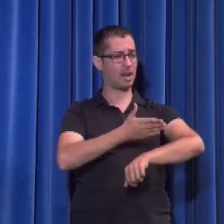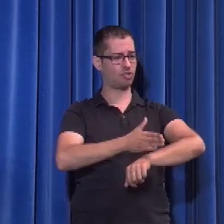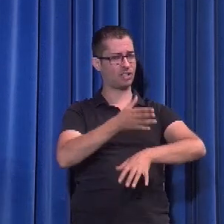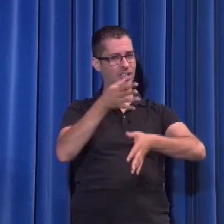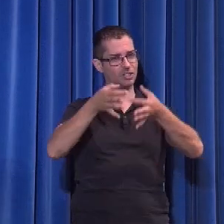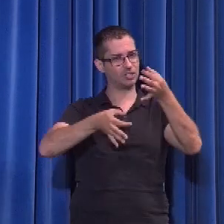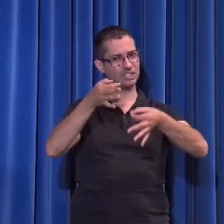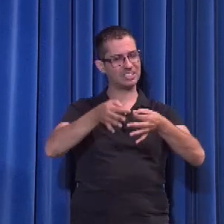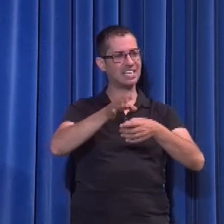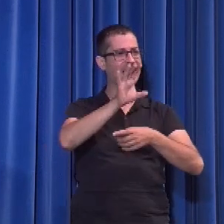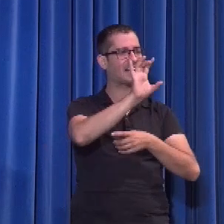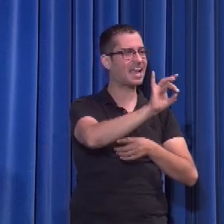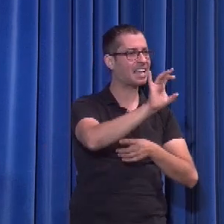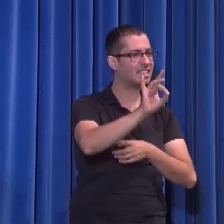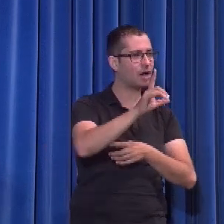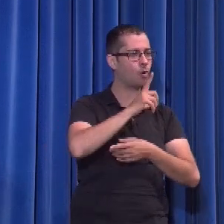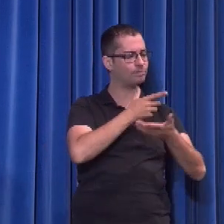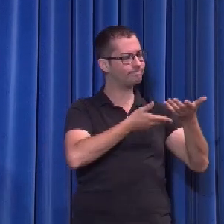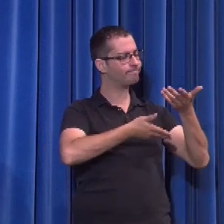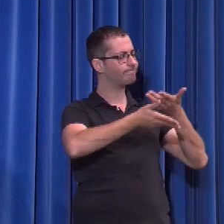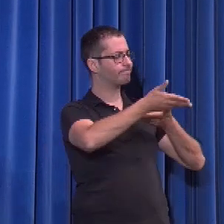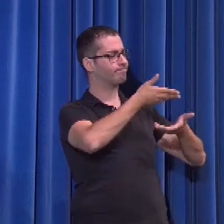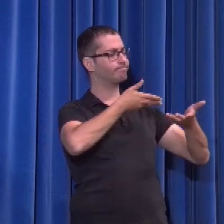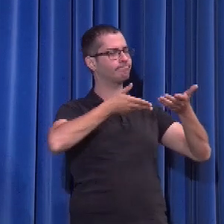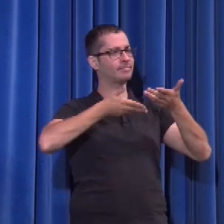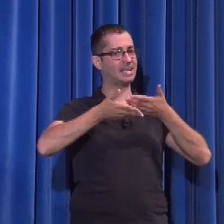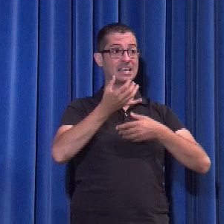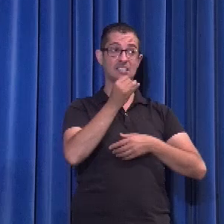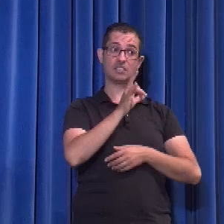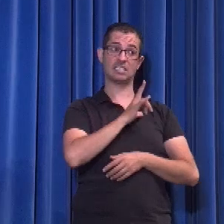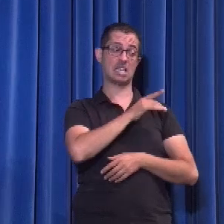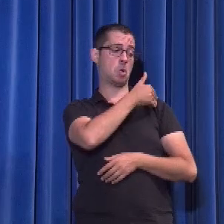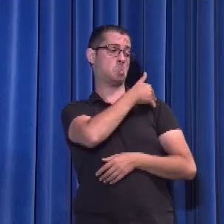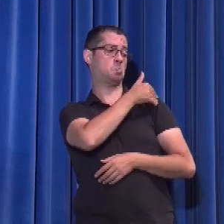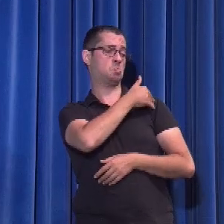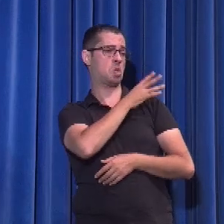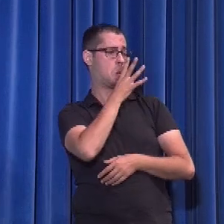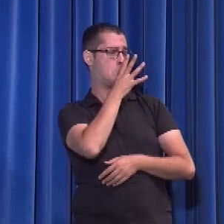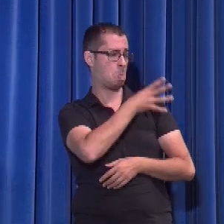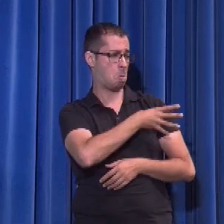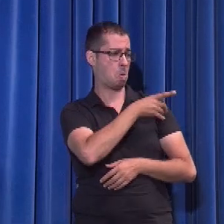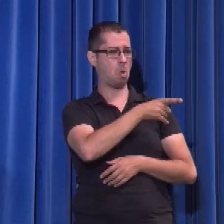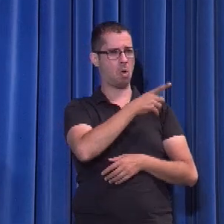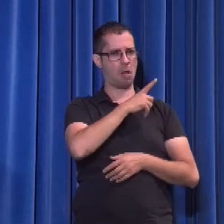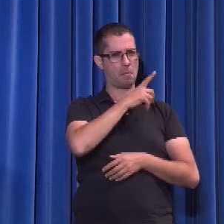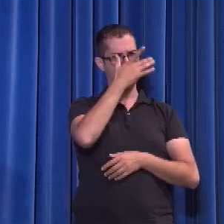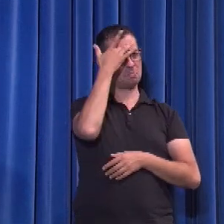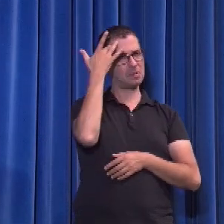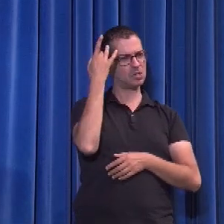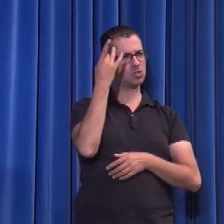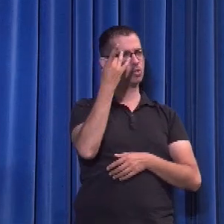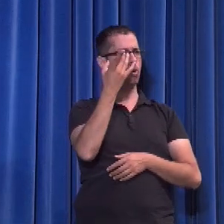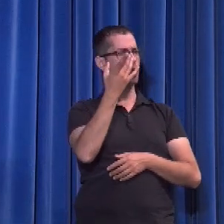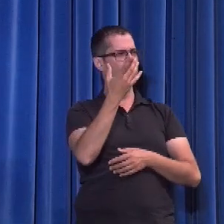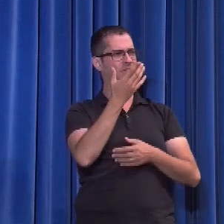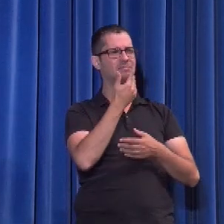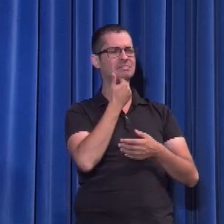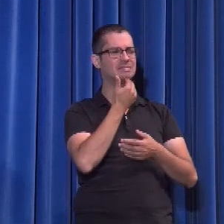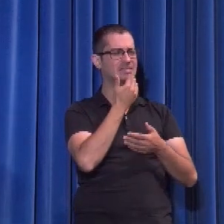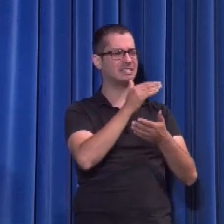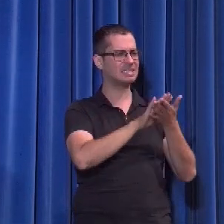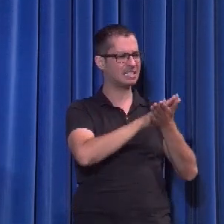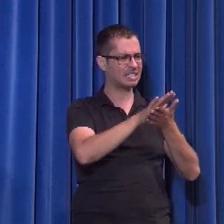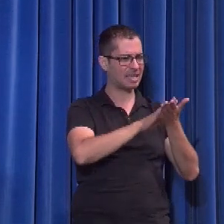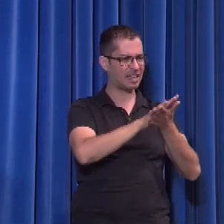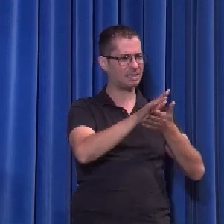cada um com o seu próximo, se não oprimirdes o estrangeiro e o órfão e a viúva, nem derramardes